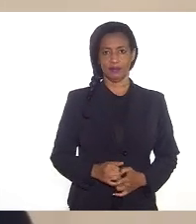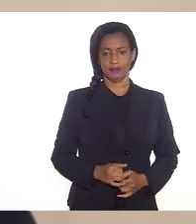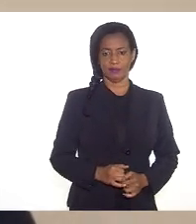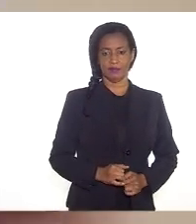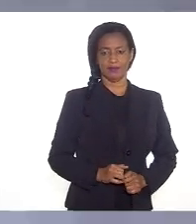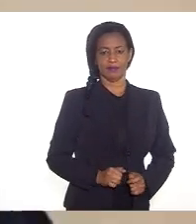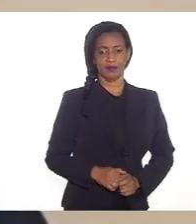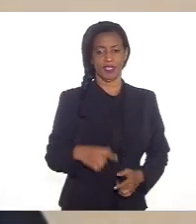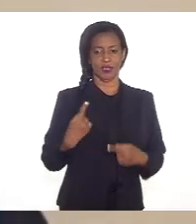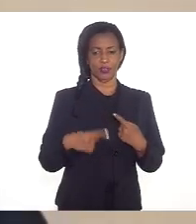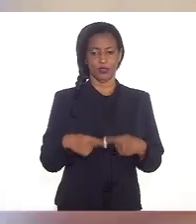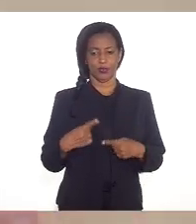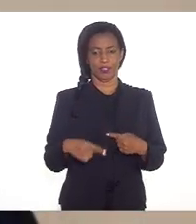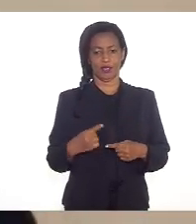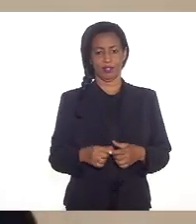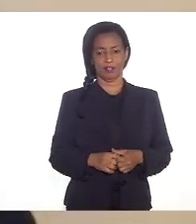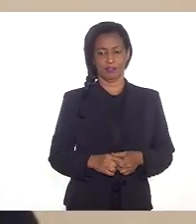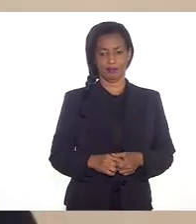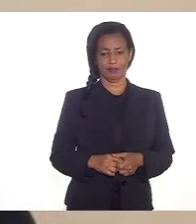Em discussão.